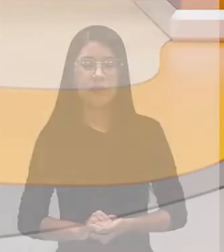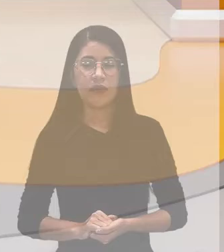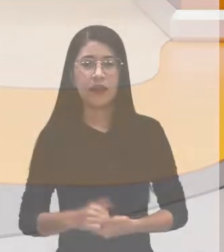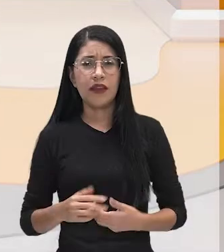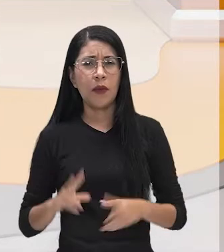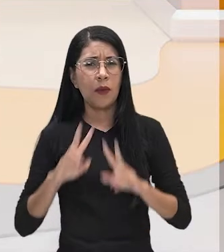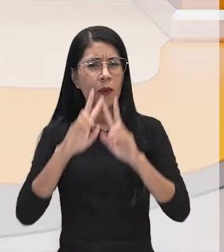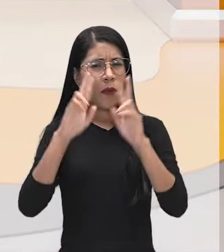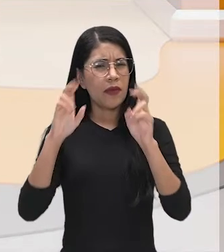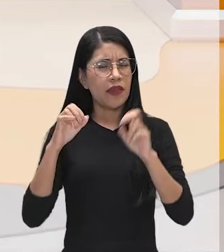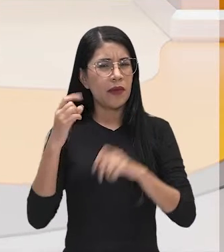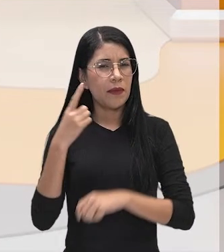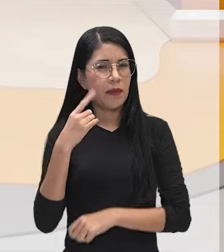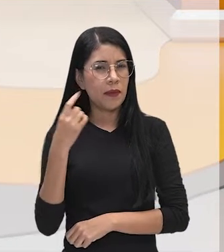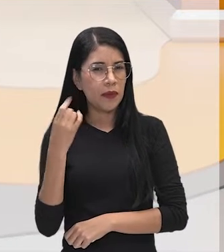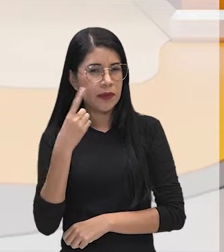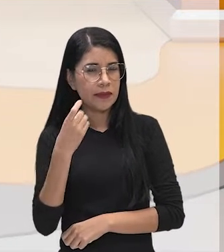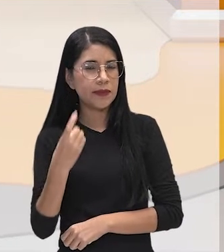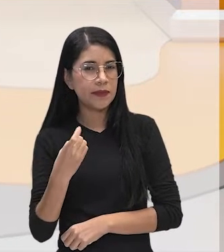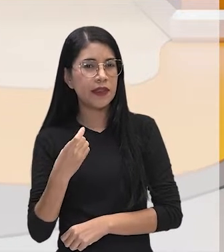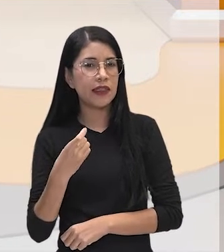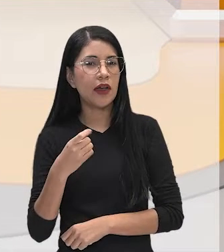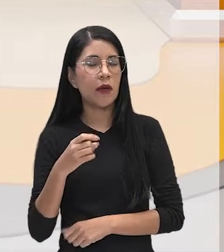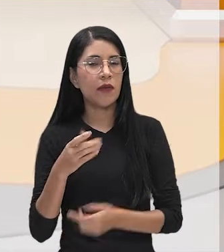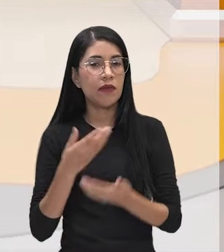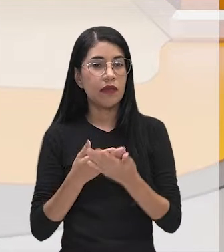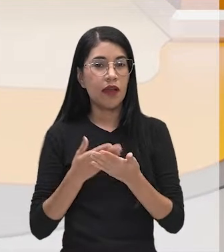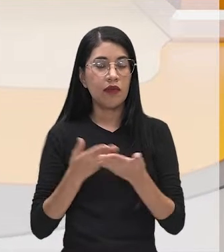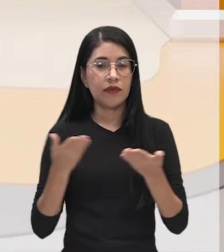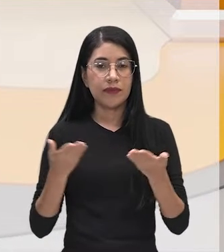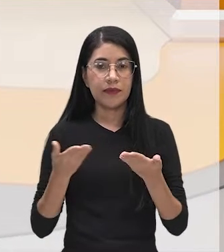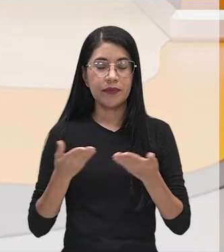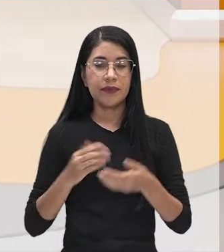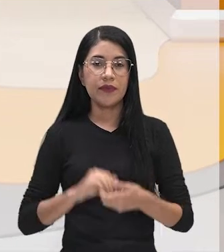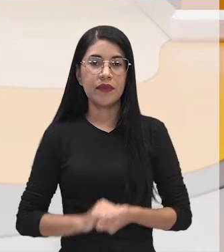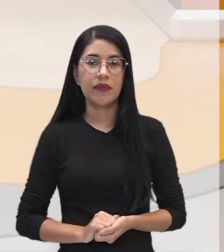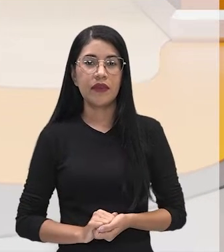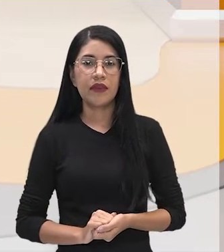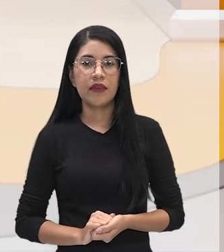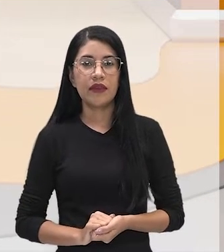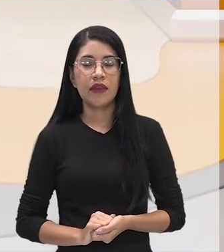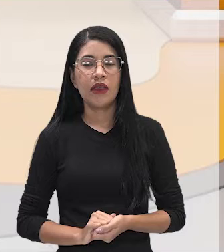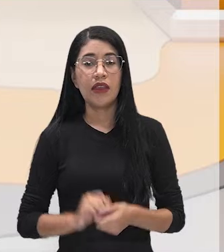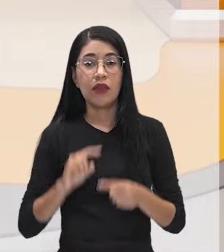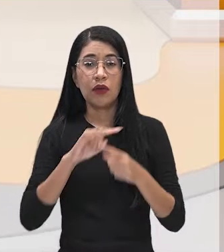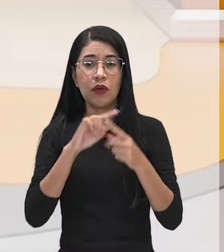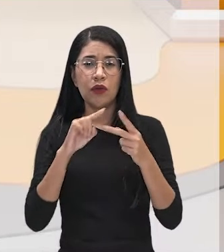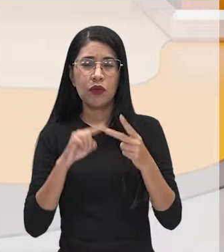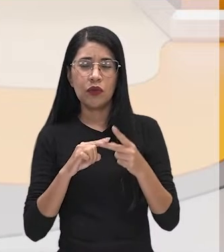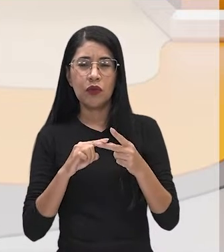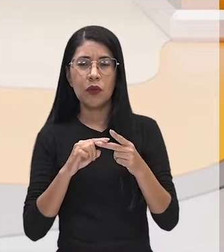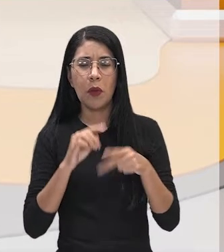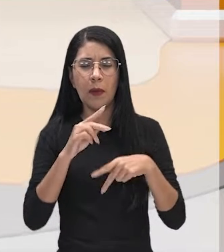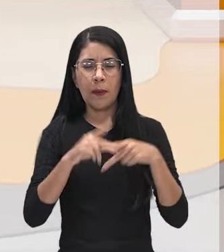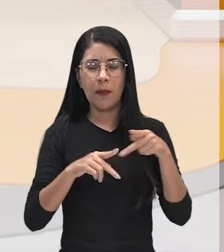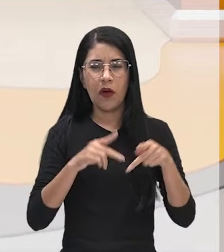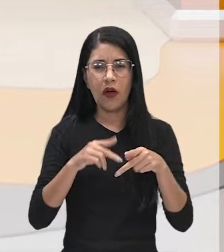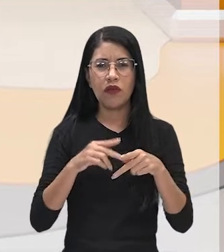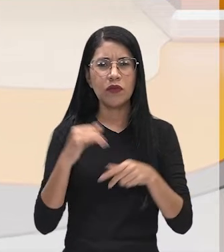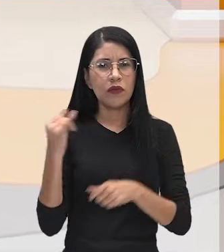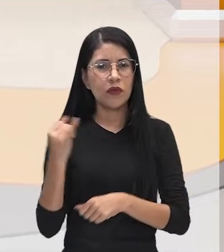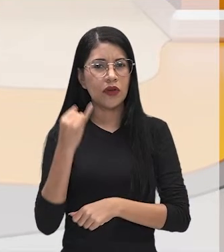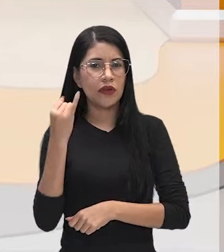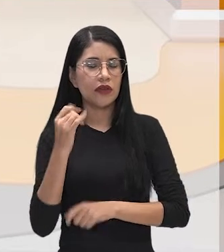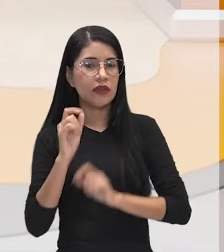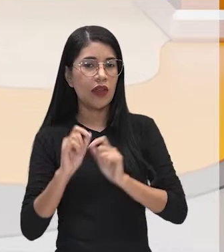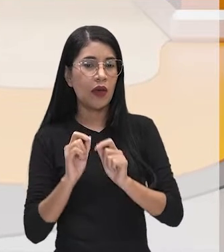Assunto interessante, então, da nossa aulinha, tá? Vamos ver, então, duas grandes civilizações. De um